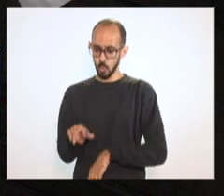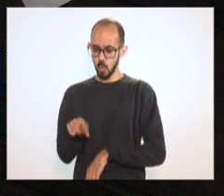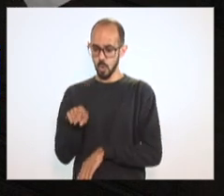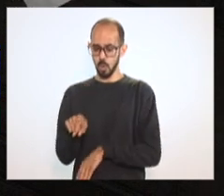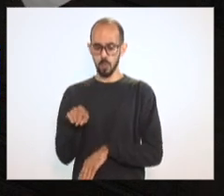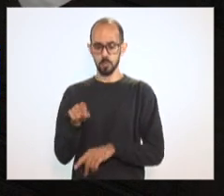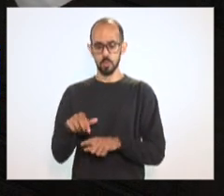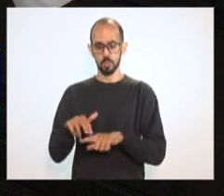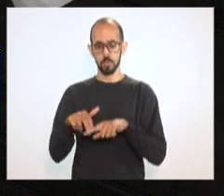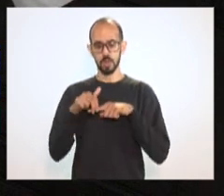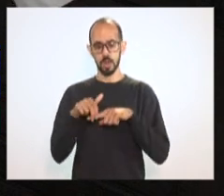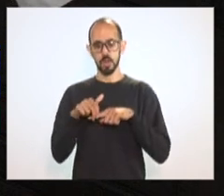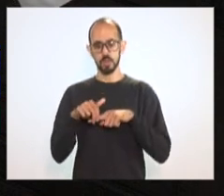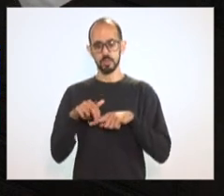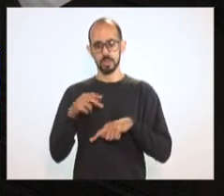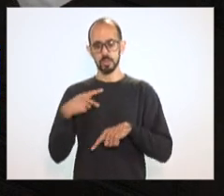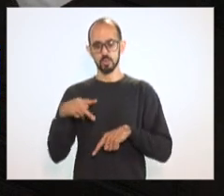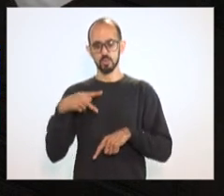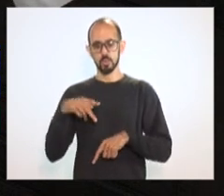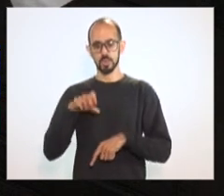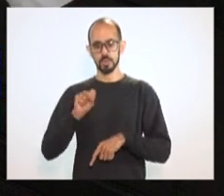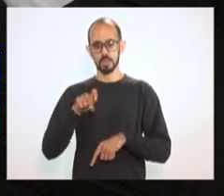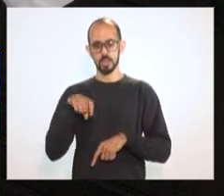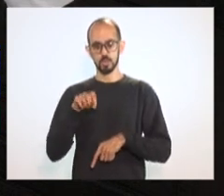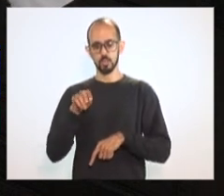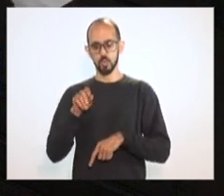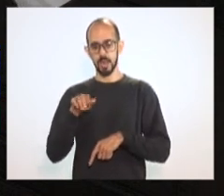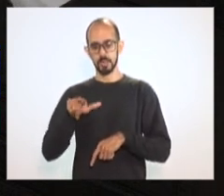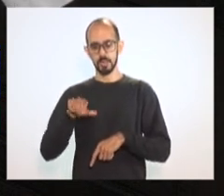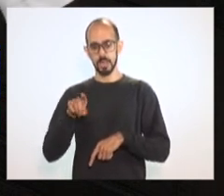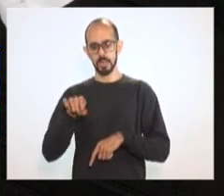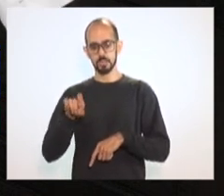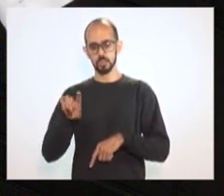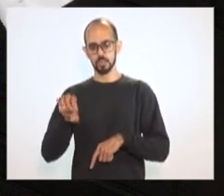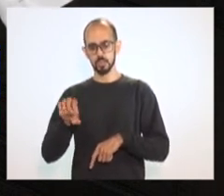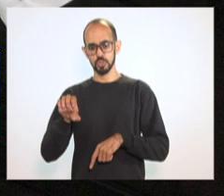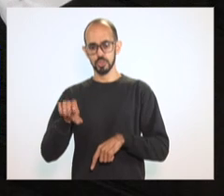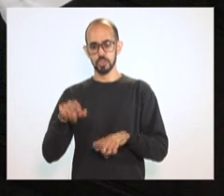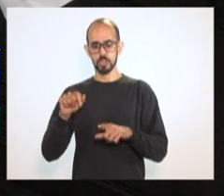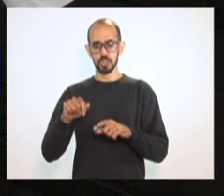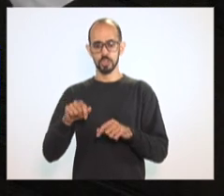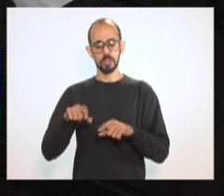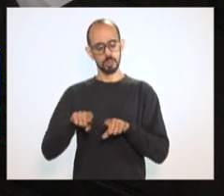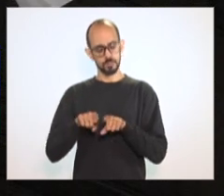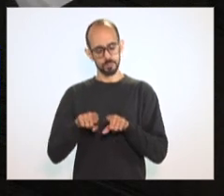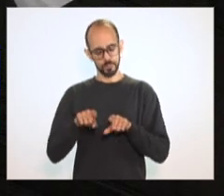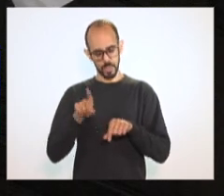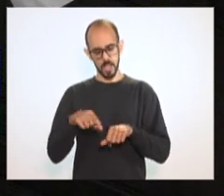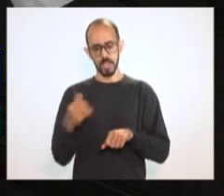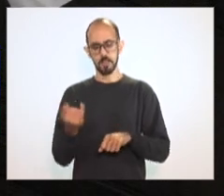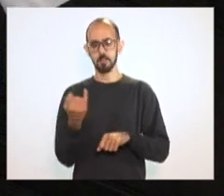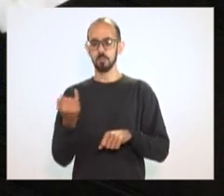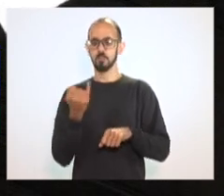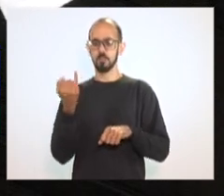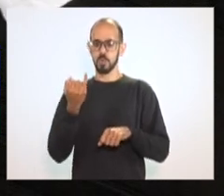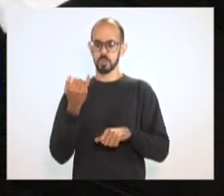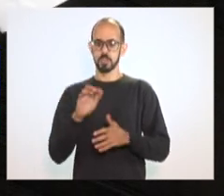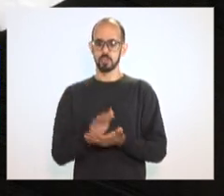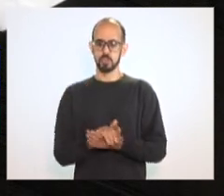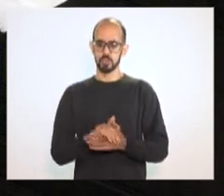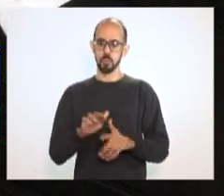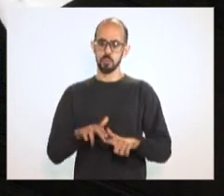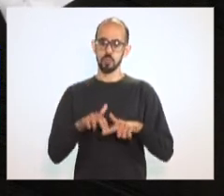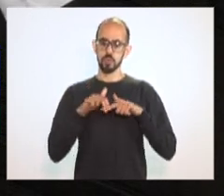sexualidade inclusive sobre o seu aspecto reprodutivo é fundamental então essa casa